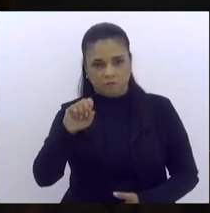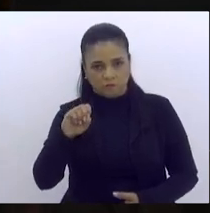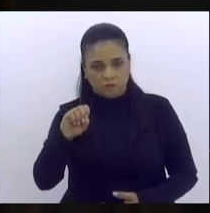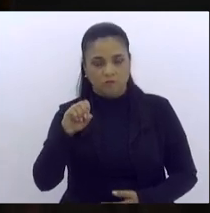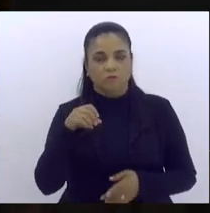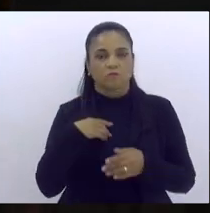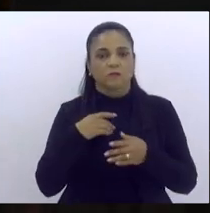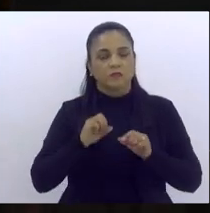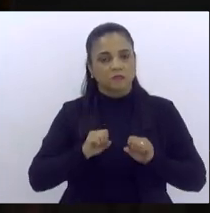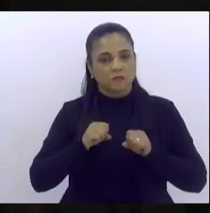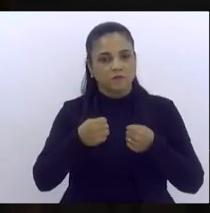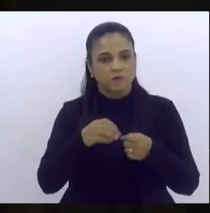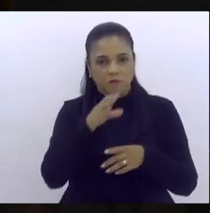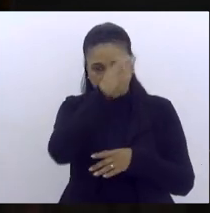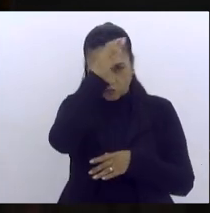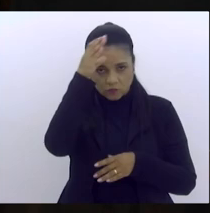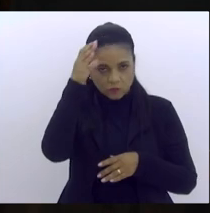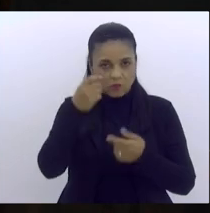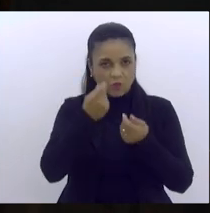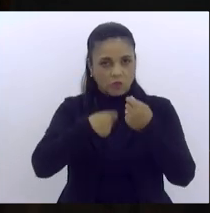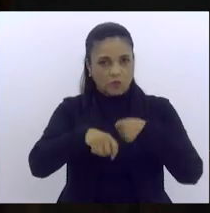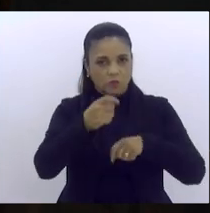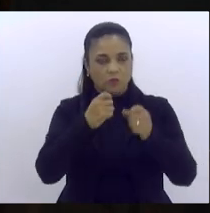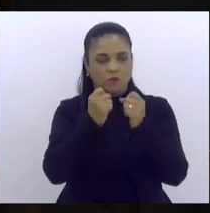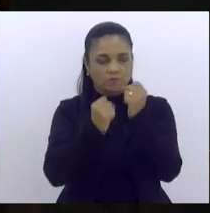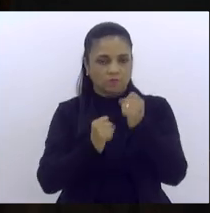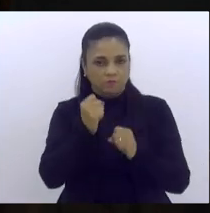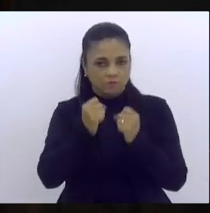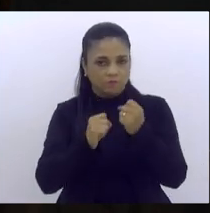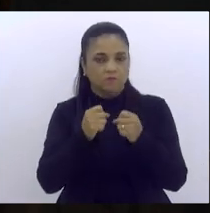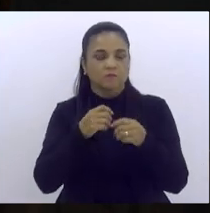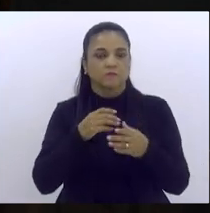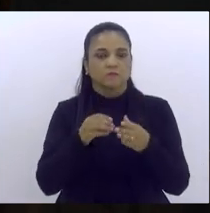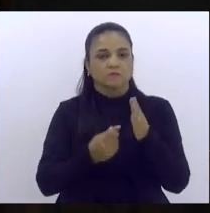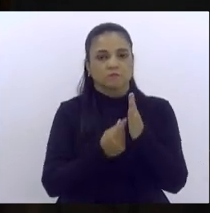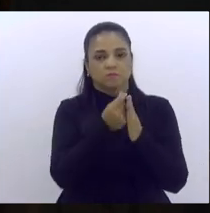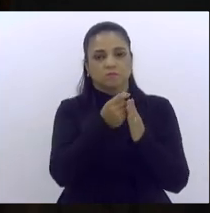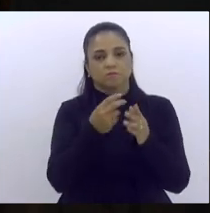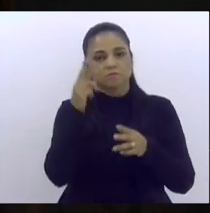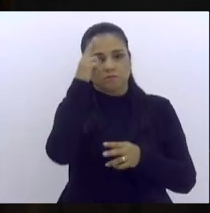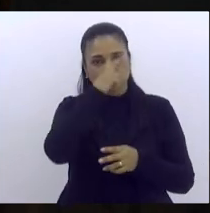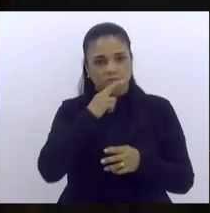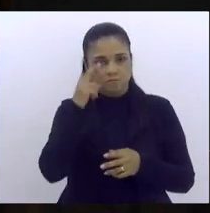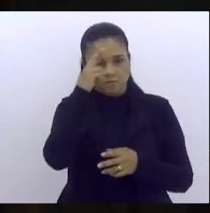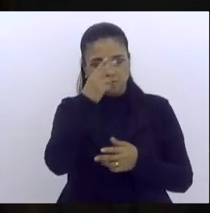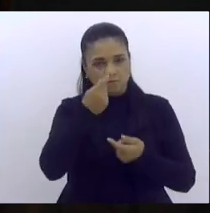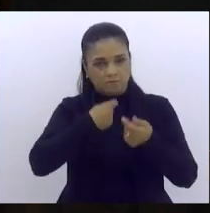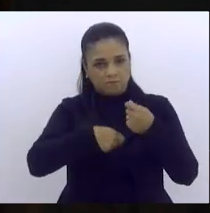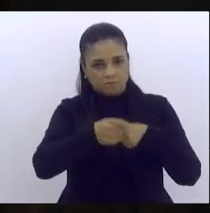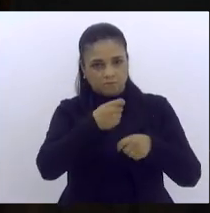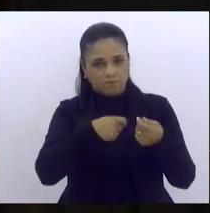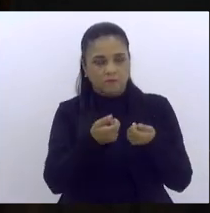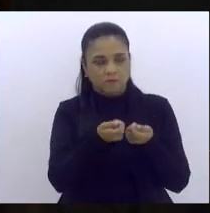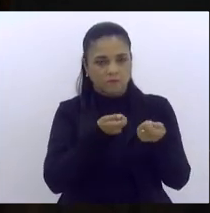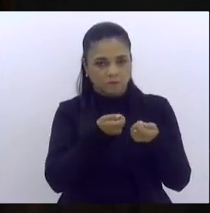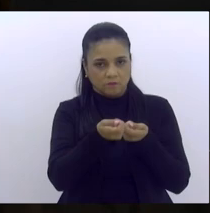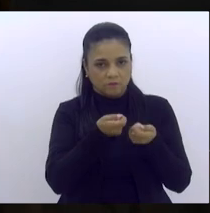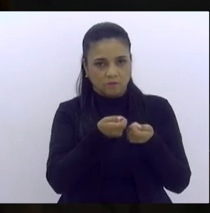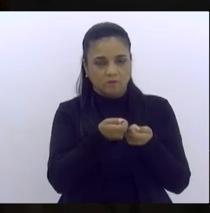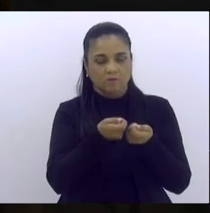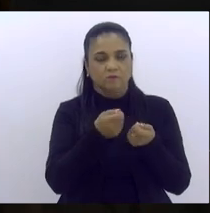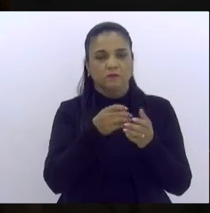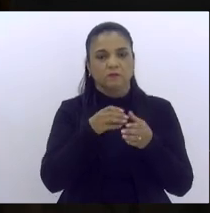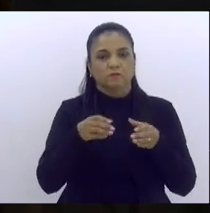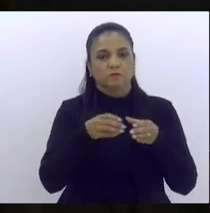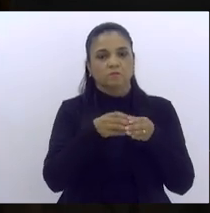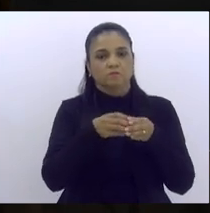Defesa do Consumidor, de Economia, Indústria e Comércio, de Orçamento, Finanças e Fiscalização Financeira e Controle. Para